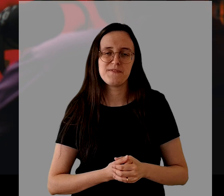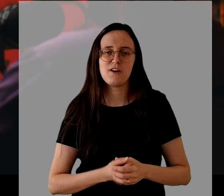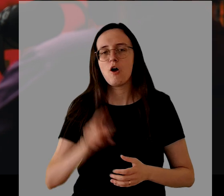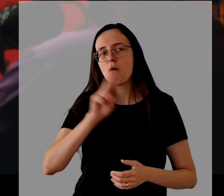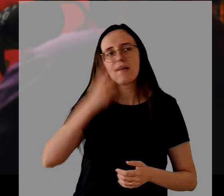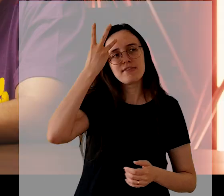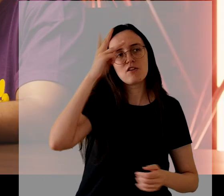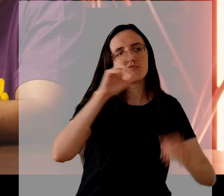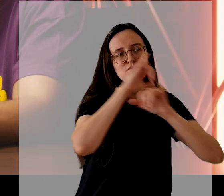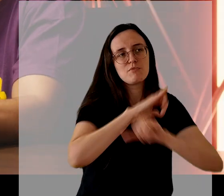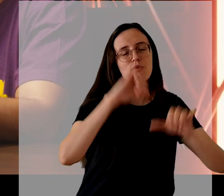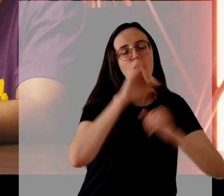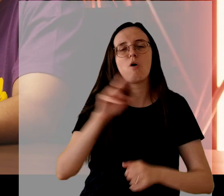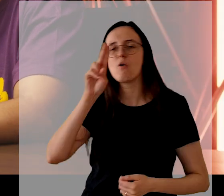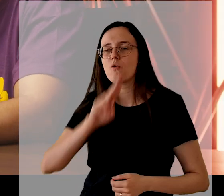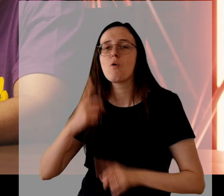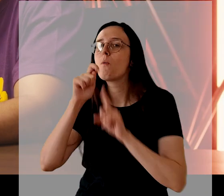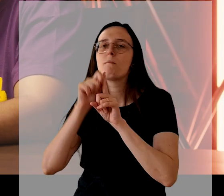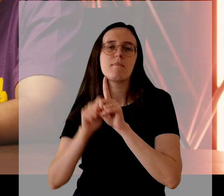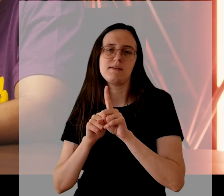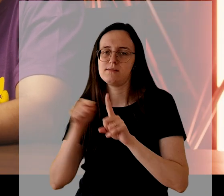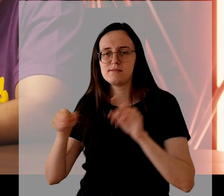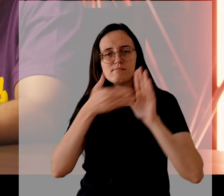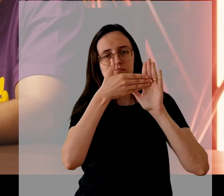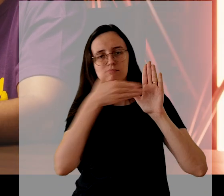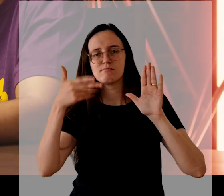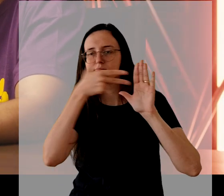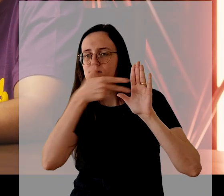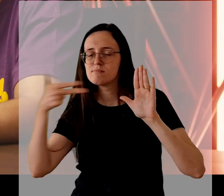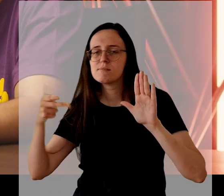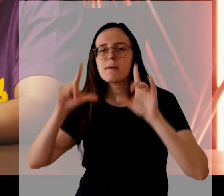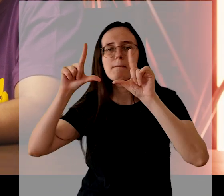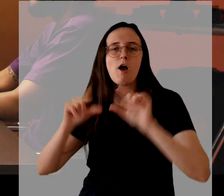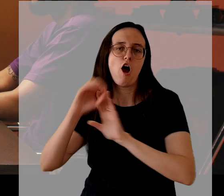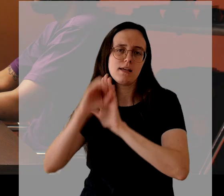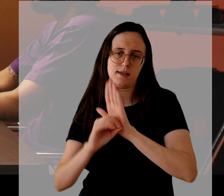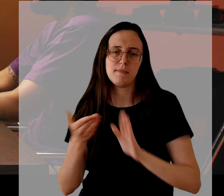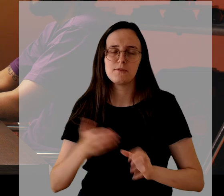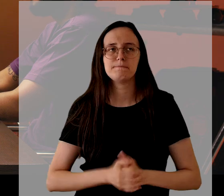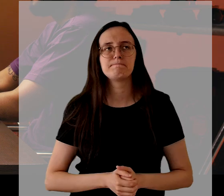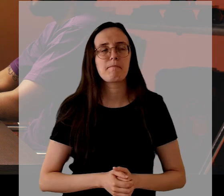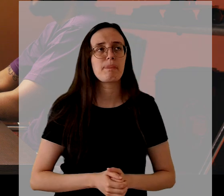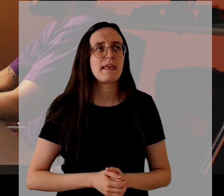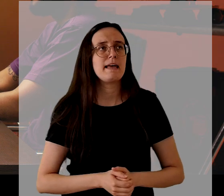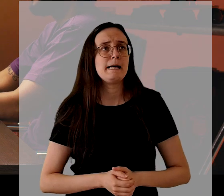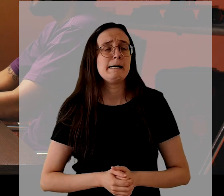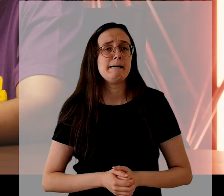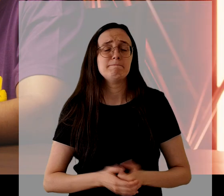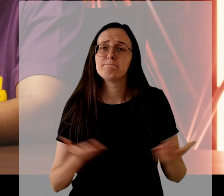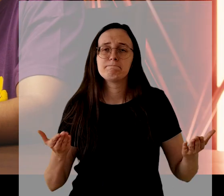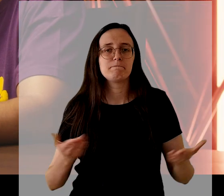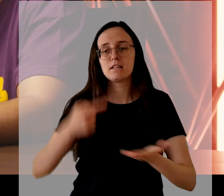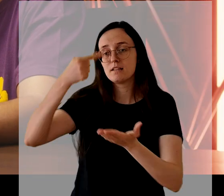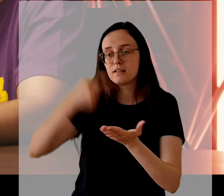usou em 3 dias de publicidade, você vai gravar 1 mês num longa-metragem em baixo orçamento ali. Então,